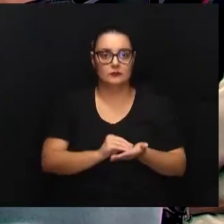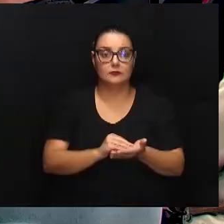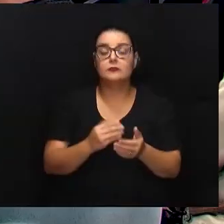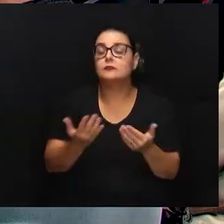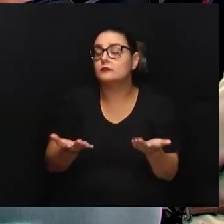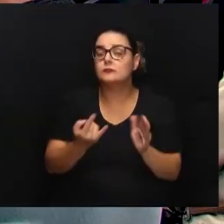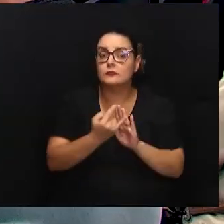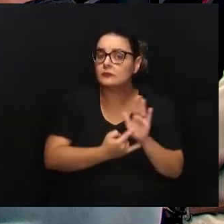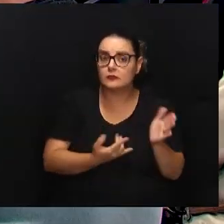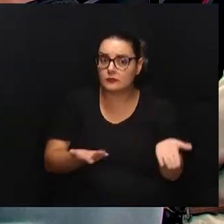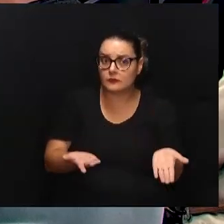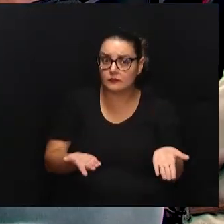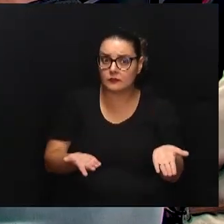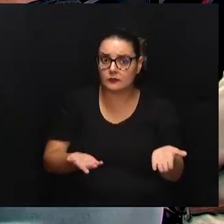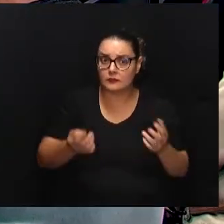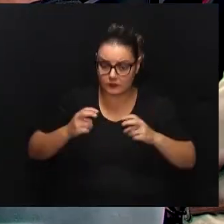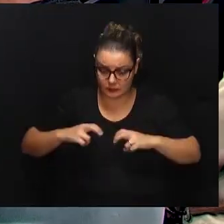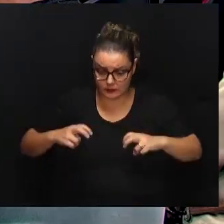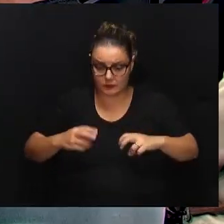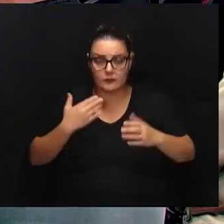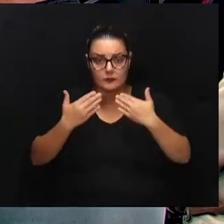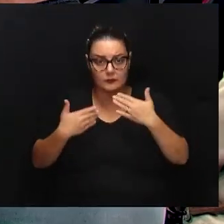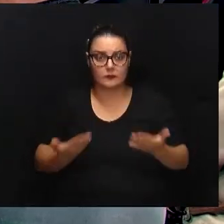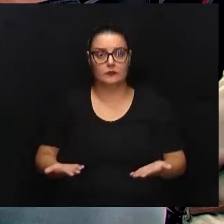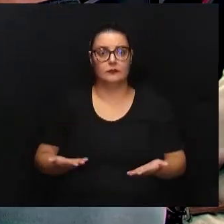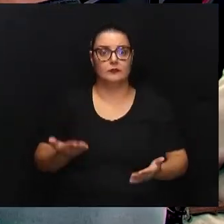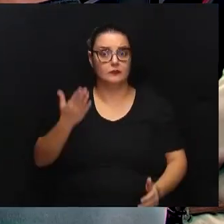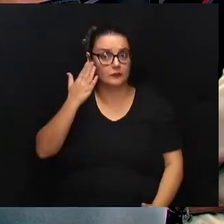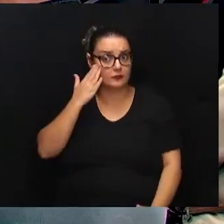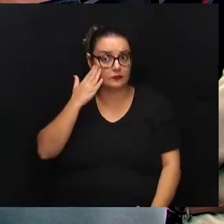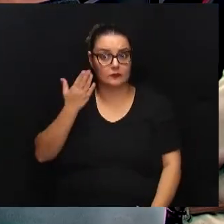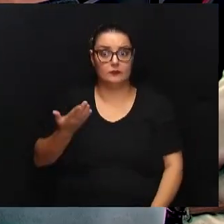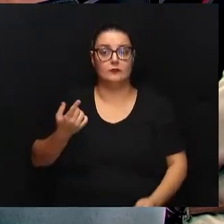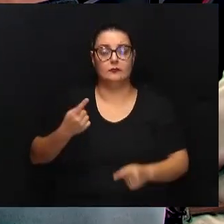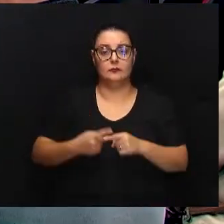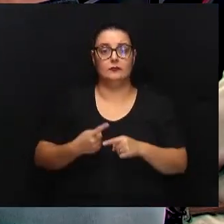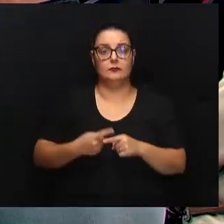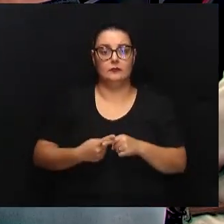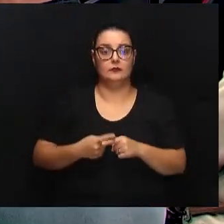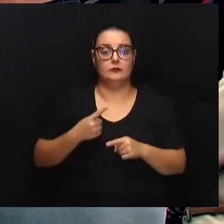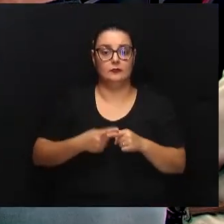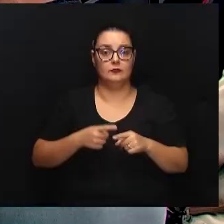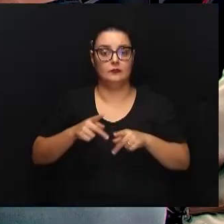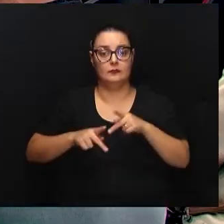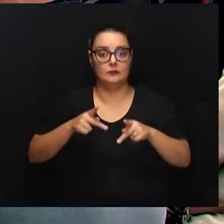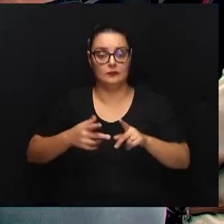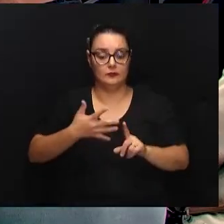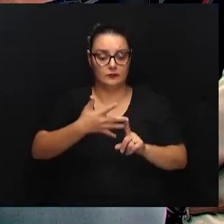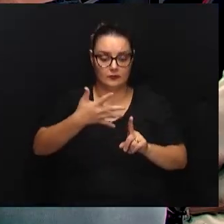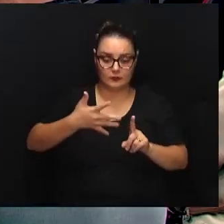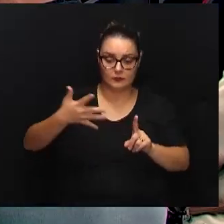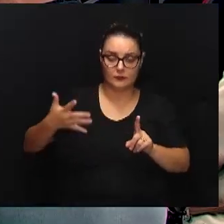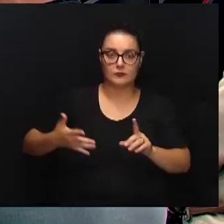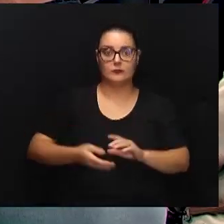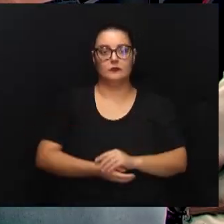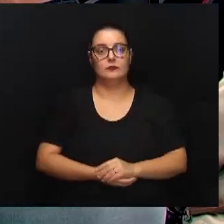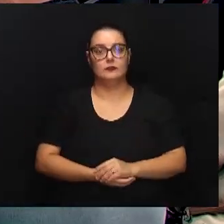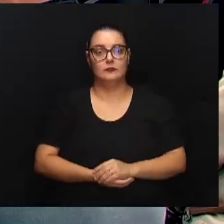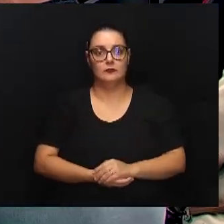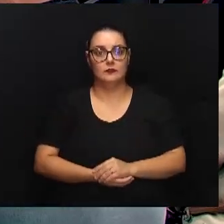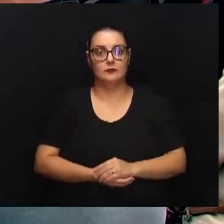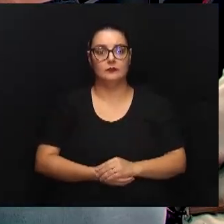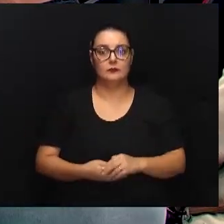Documento que está faltando? Quais são os documentos? Vamos sentar com a gente para dialogar? Por quê? Porque a